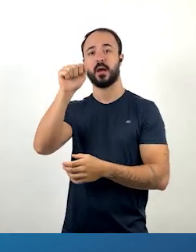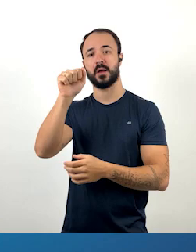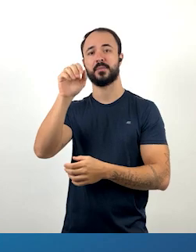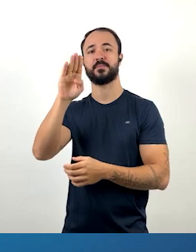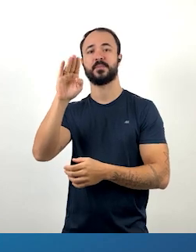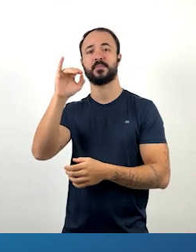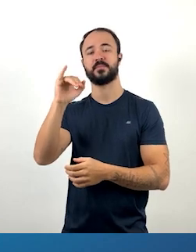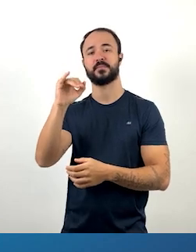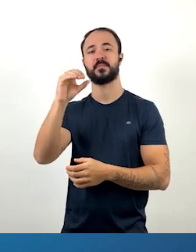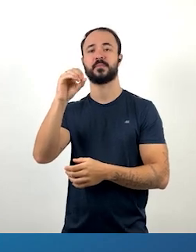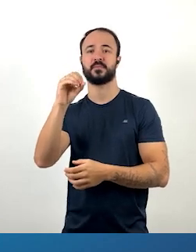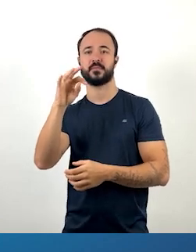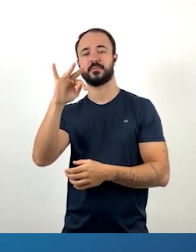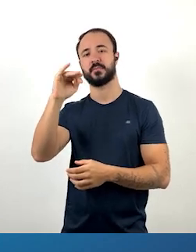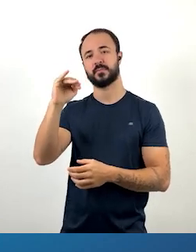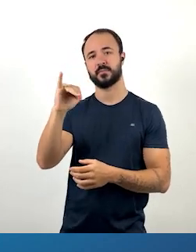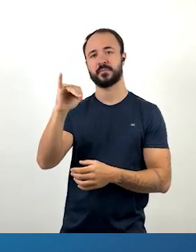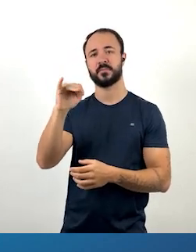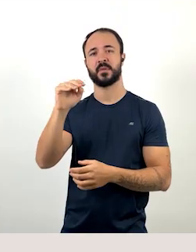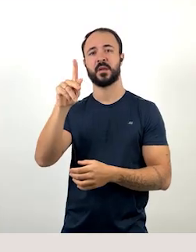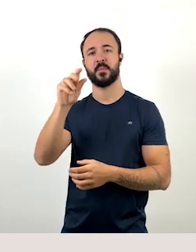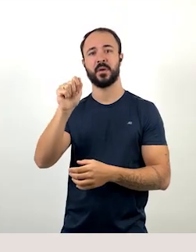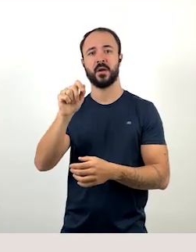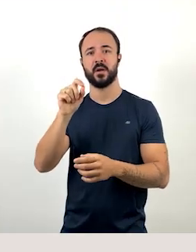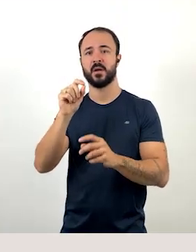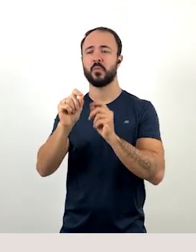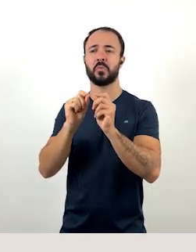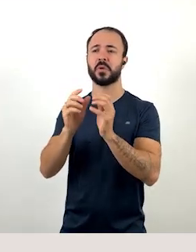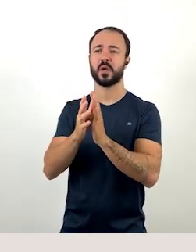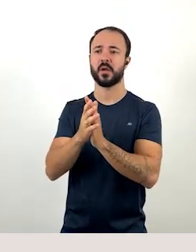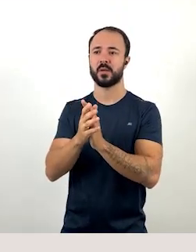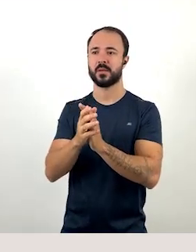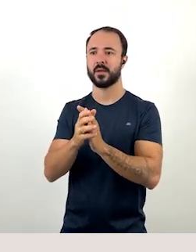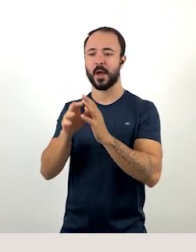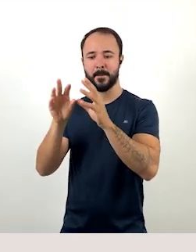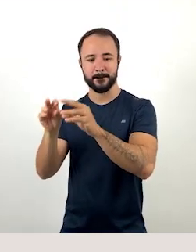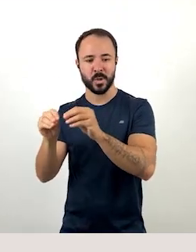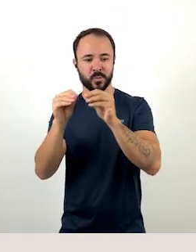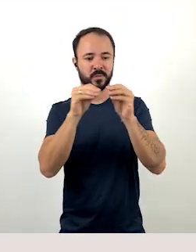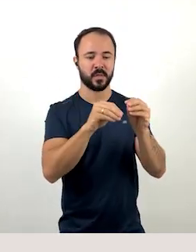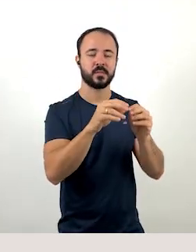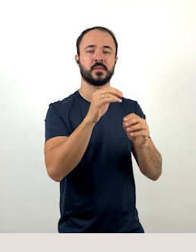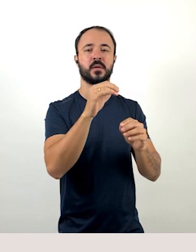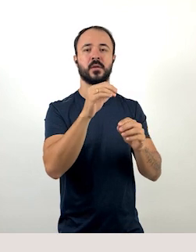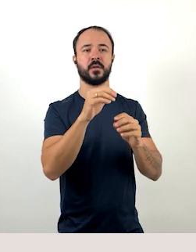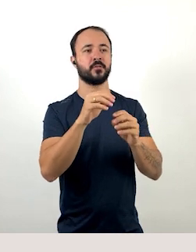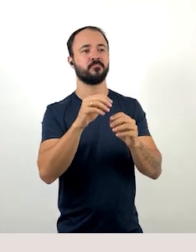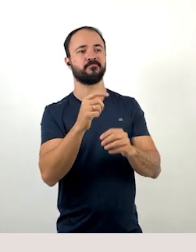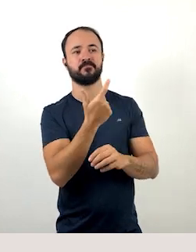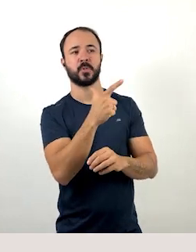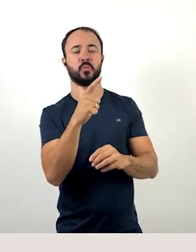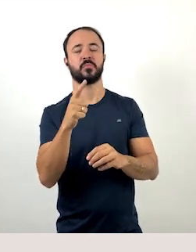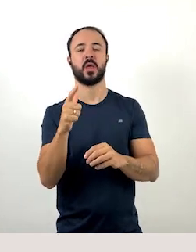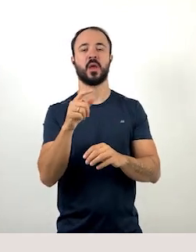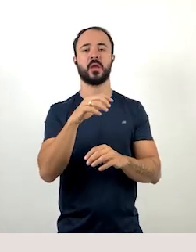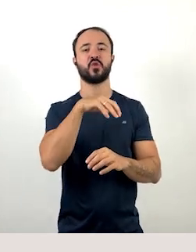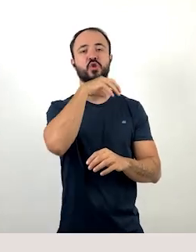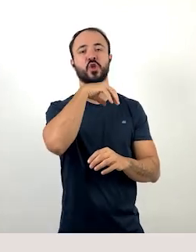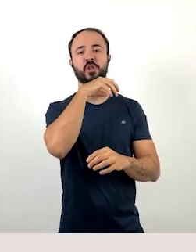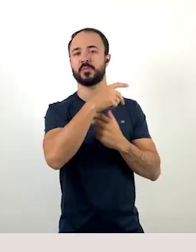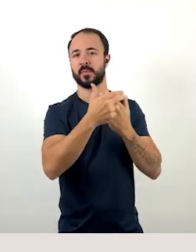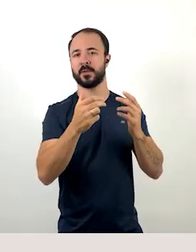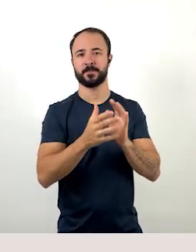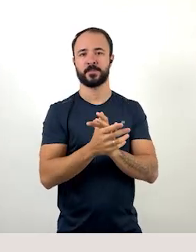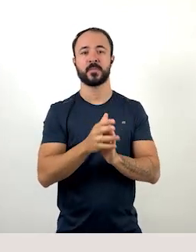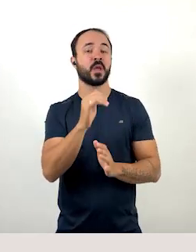também alteram o ambiente. Nós temos como, por exemplo, a poluição. A poluição, ela vem do termo em latim poluere,